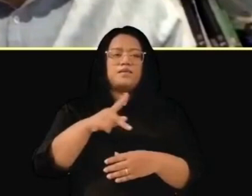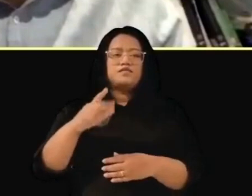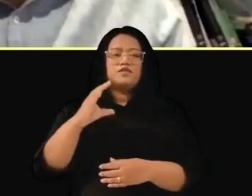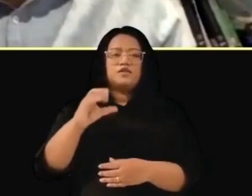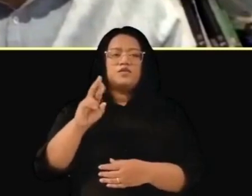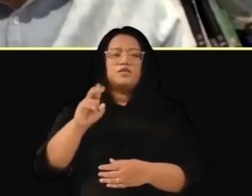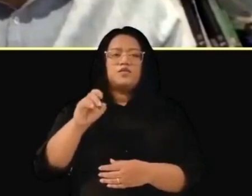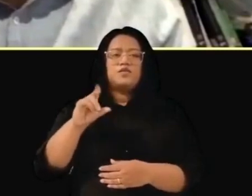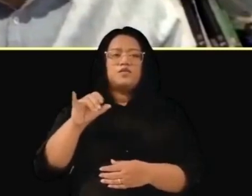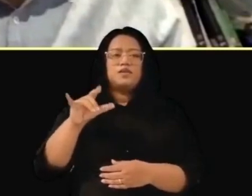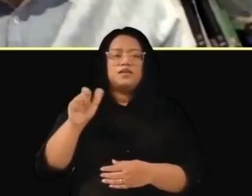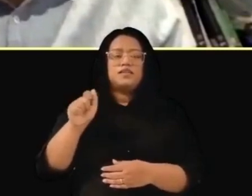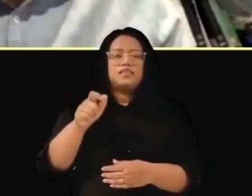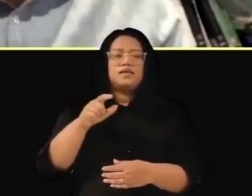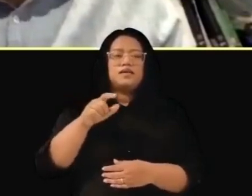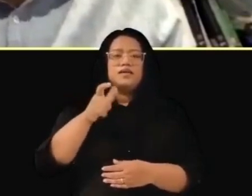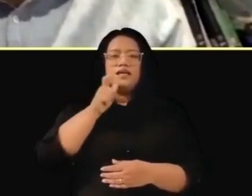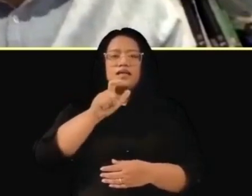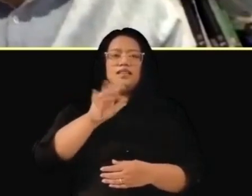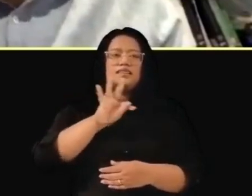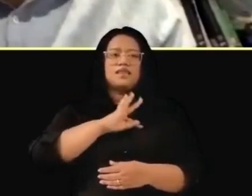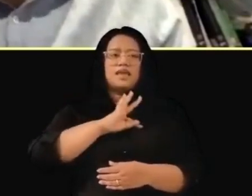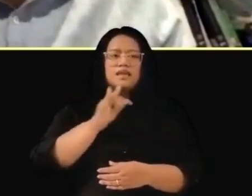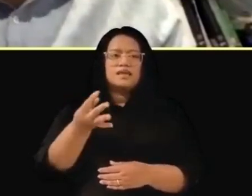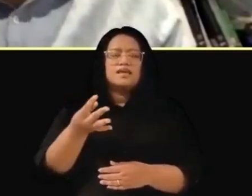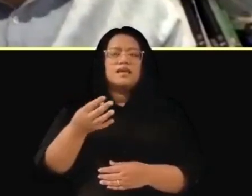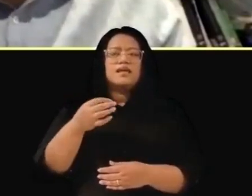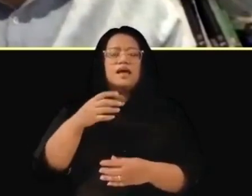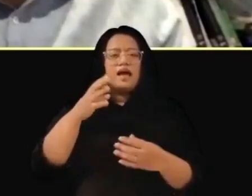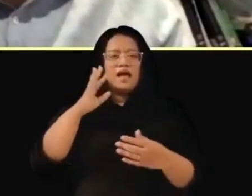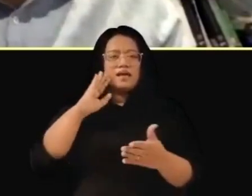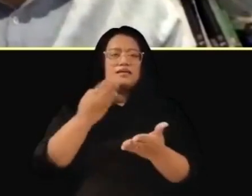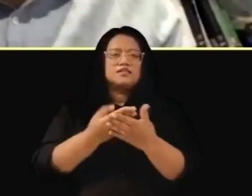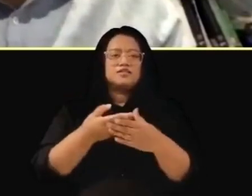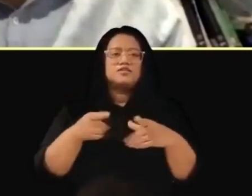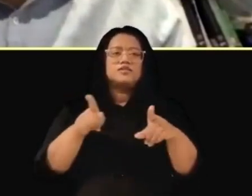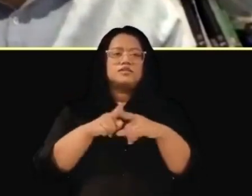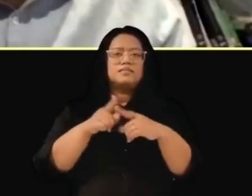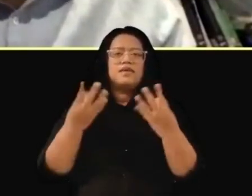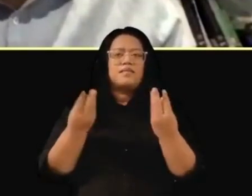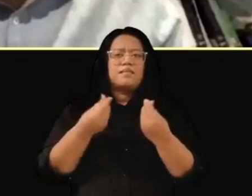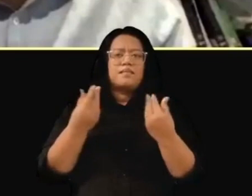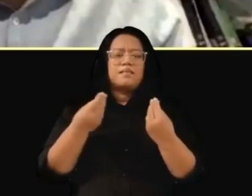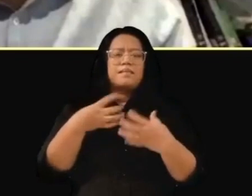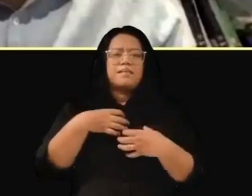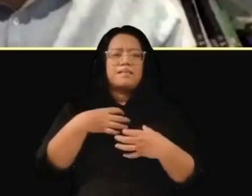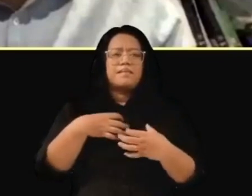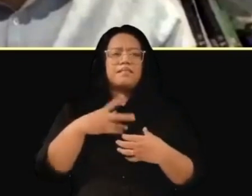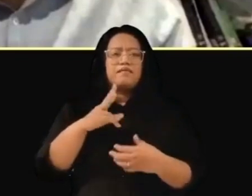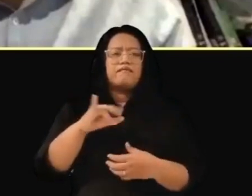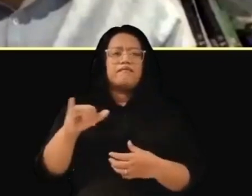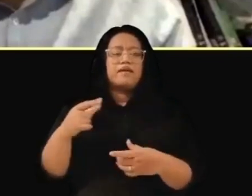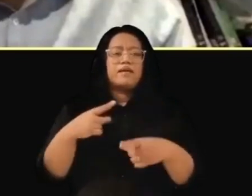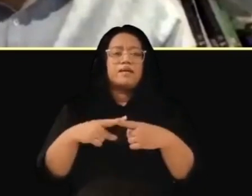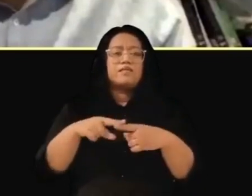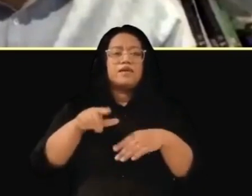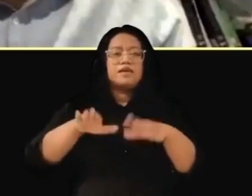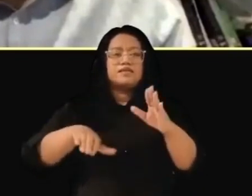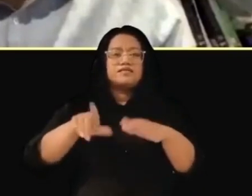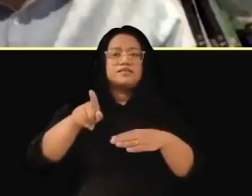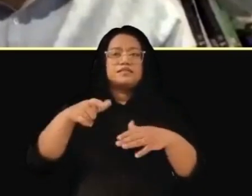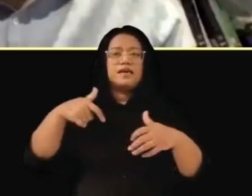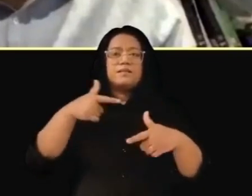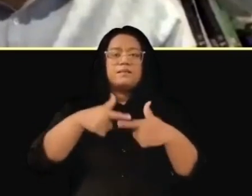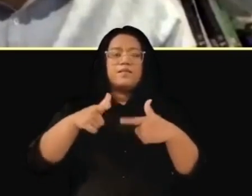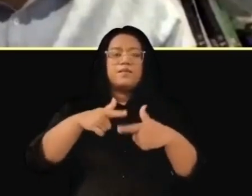enfim, uma expressão técnica, enfim, acredito que isso também vai sensibilizá-los, né, porque nós estamos diante, muitas vezes, de dramas humanos,